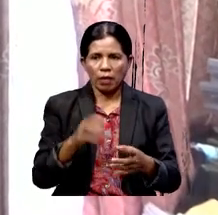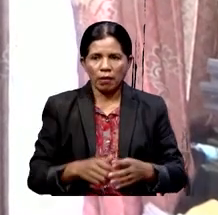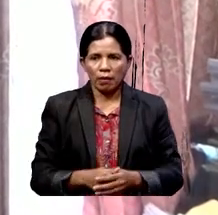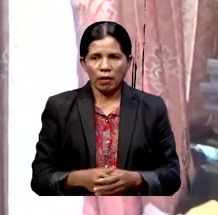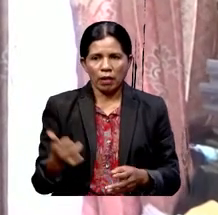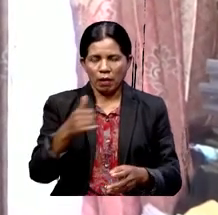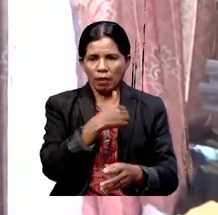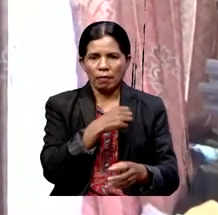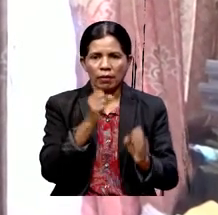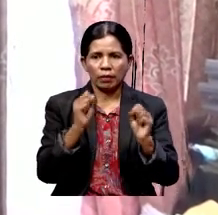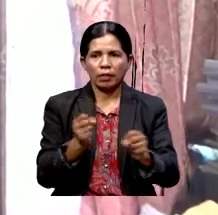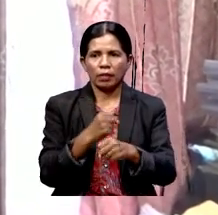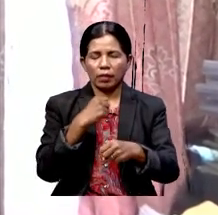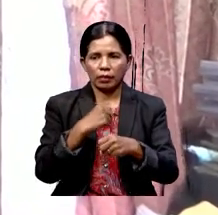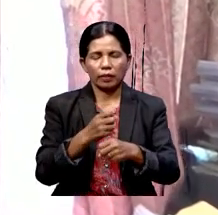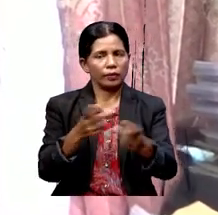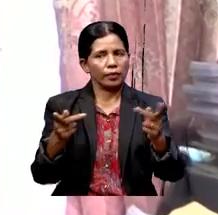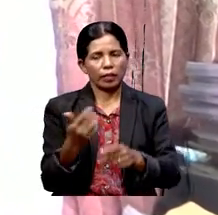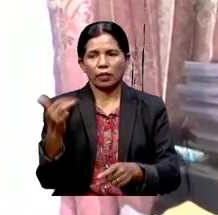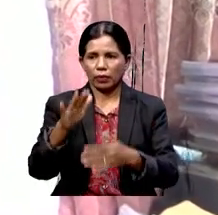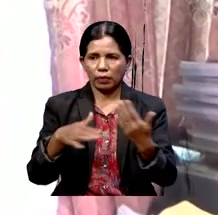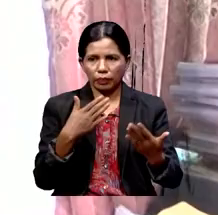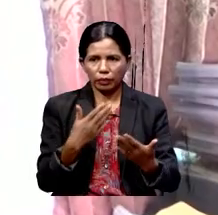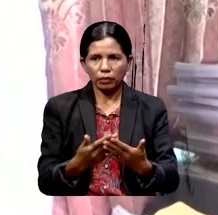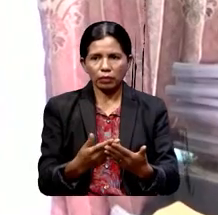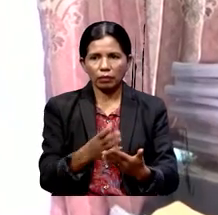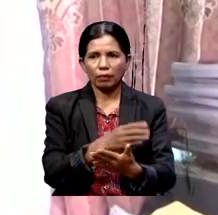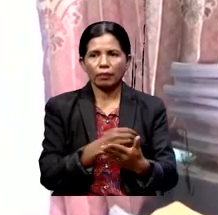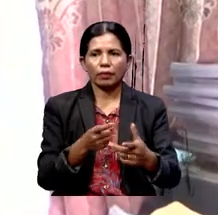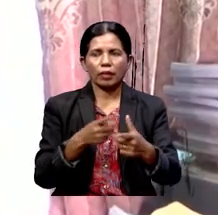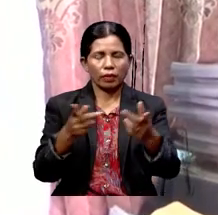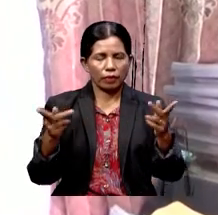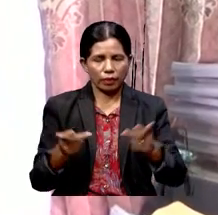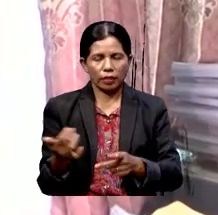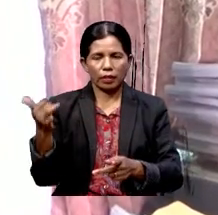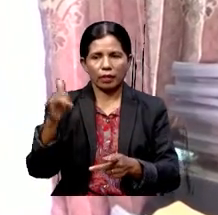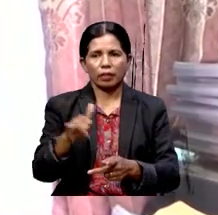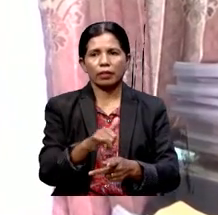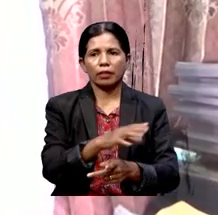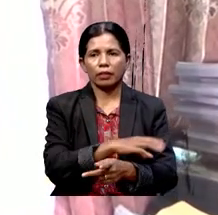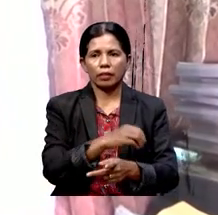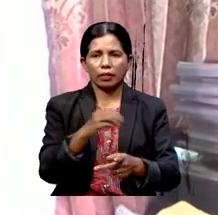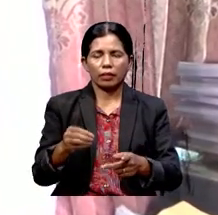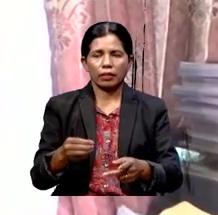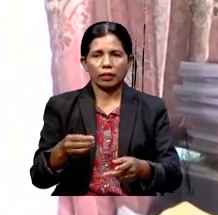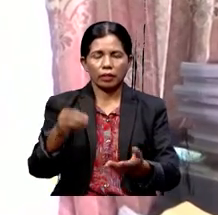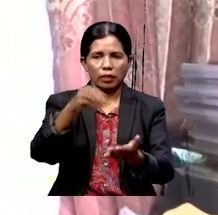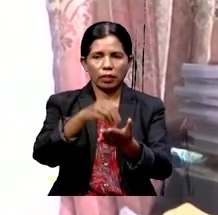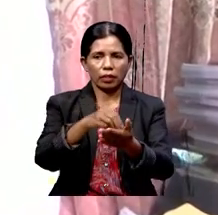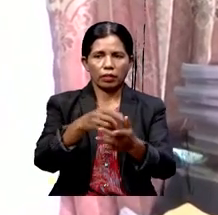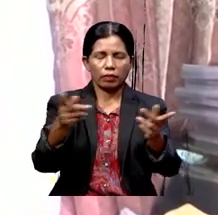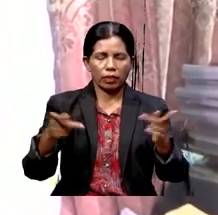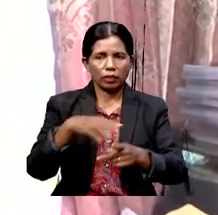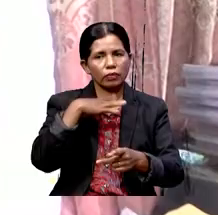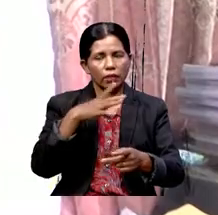sira bele domina area sira be sira quelle domina area sira be distribui patilisu